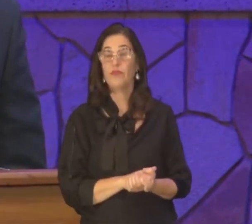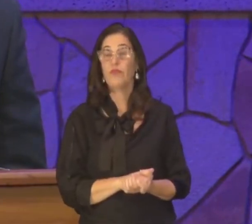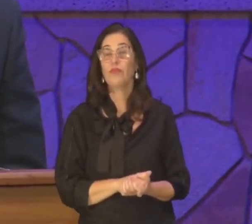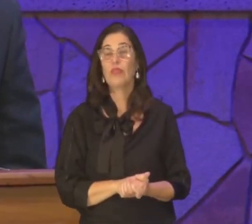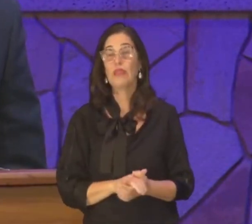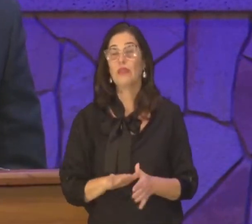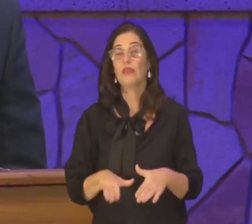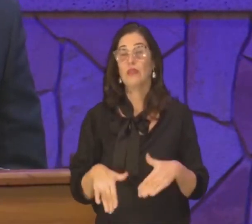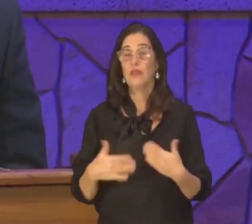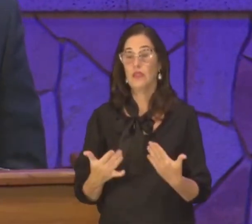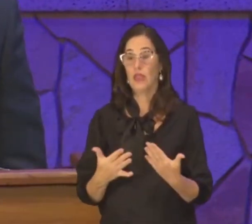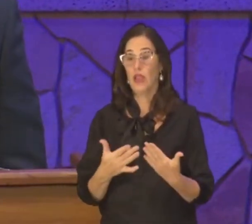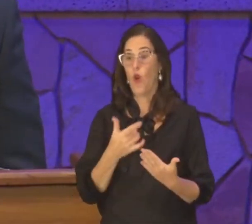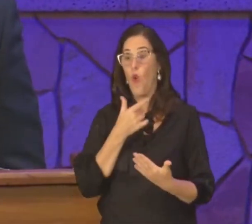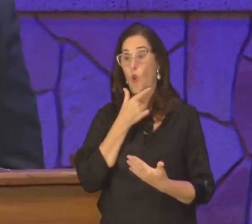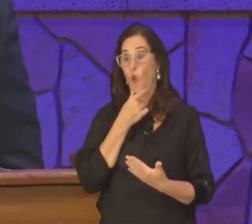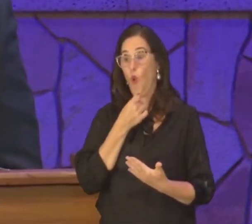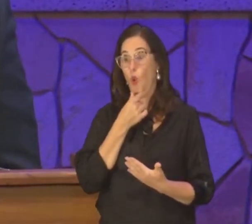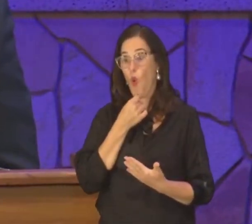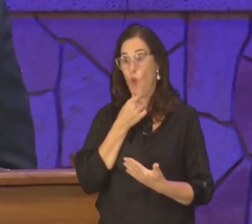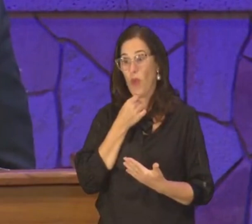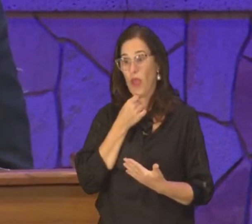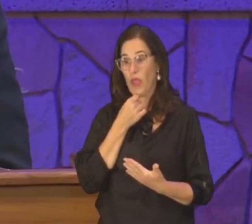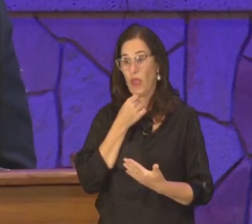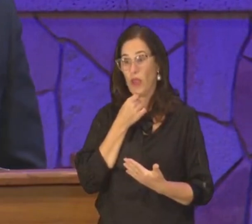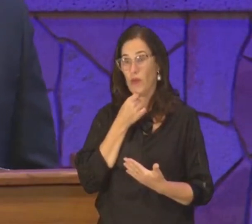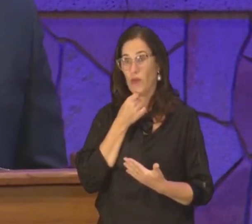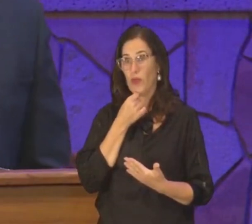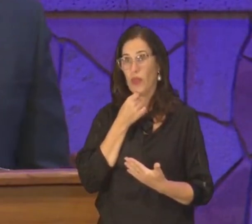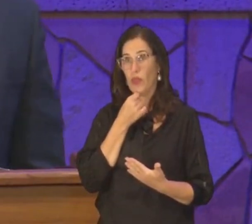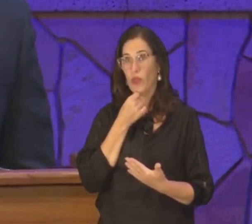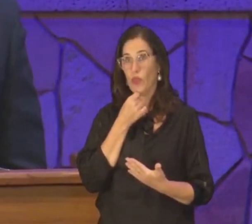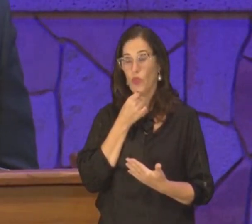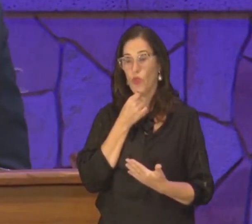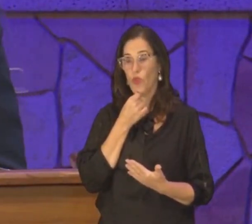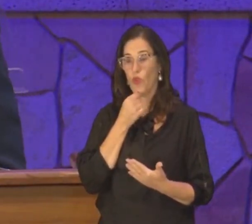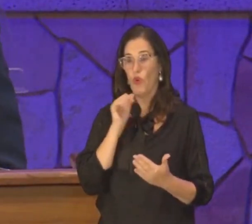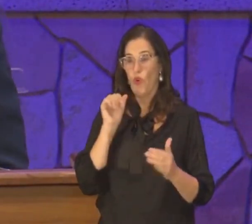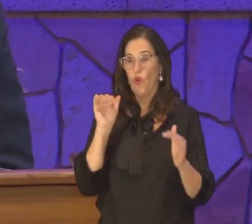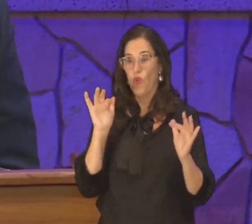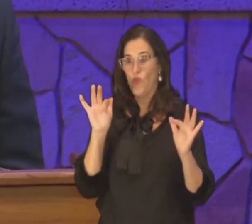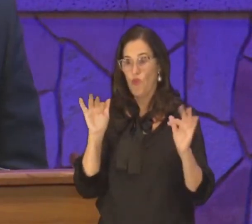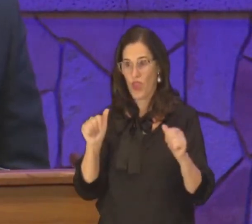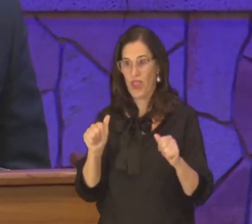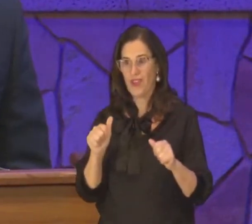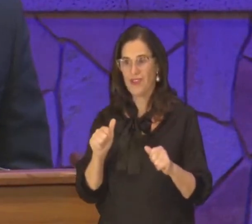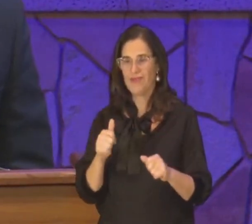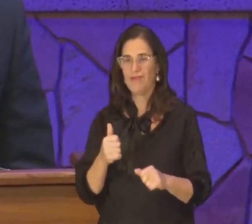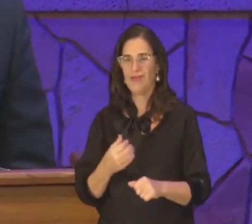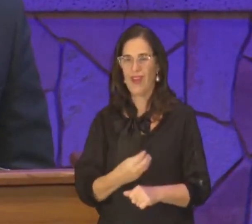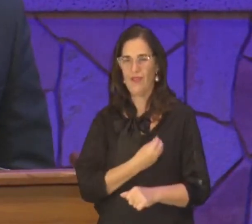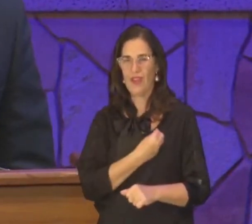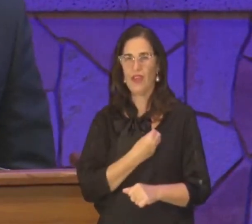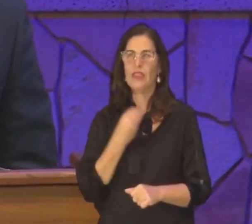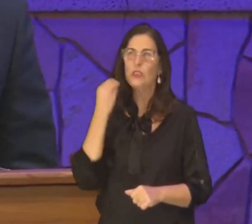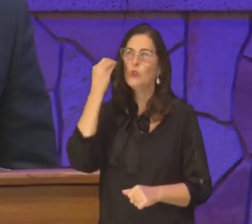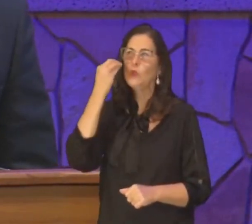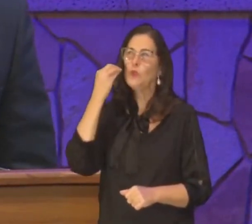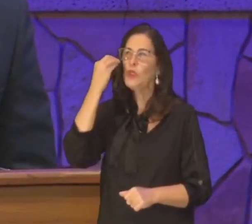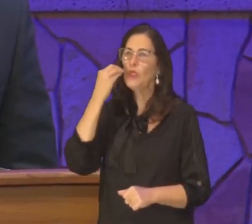que este homem, no final da sua vida, ele teve muitas experiências com Deus ainda, inclusive